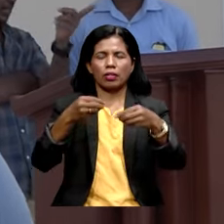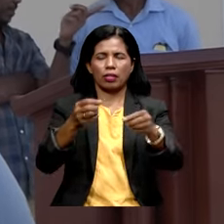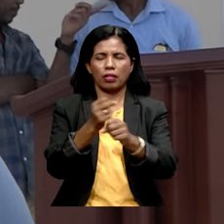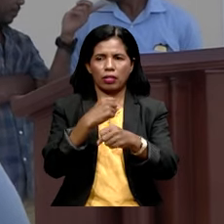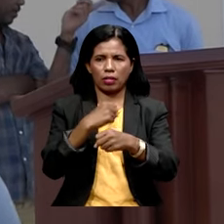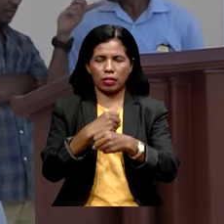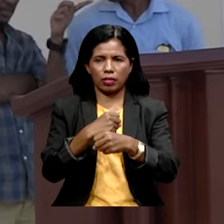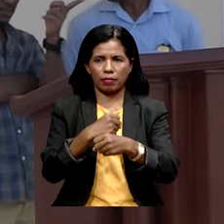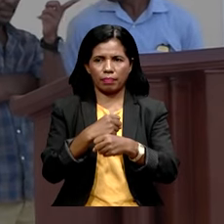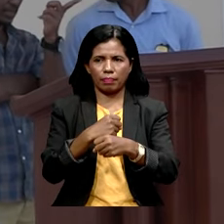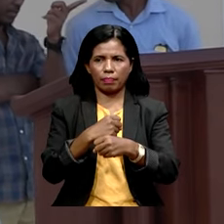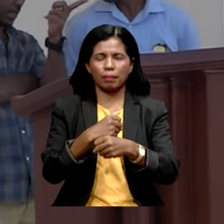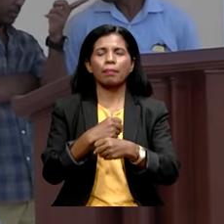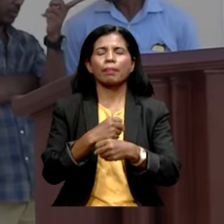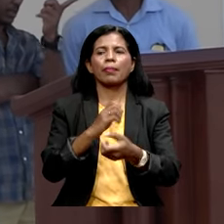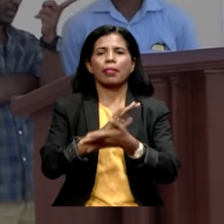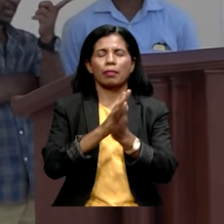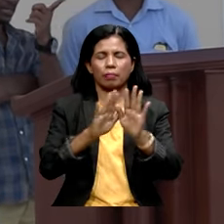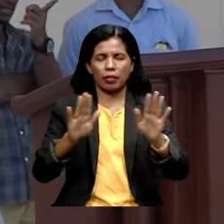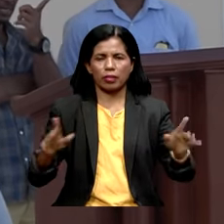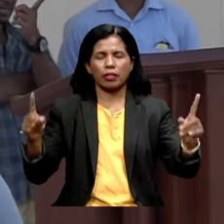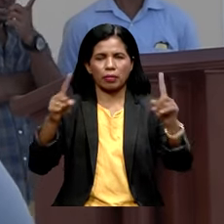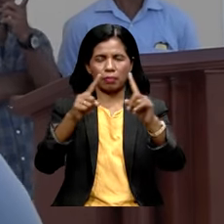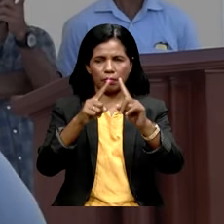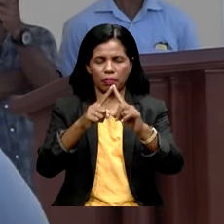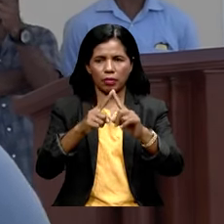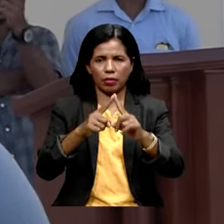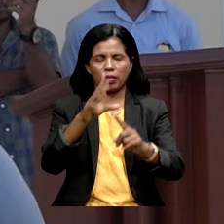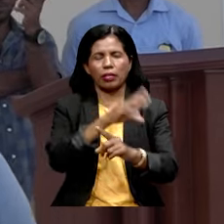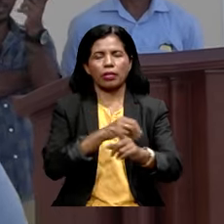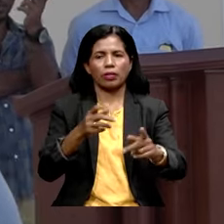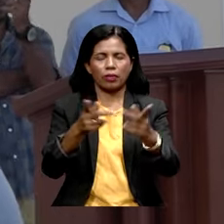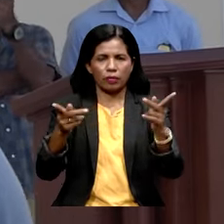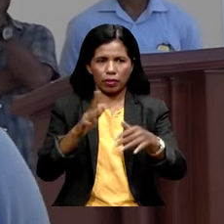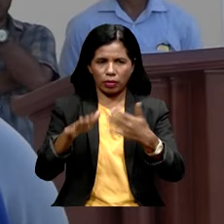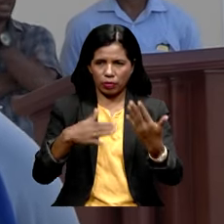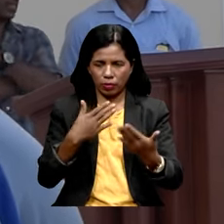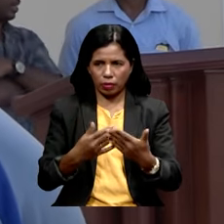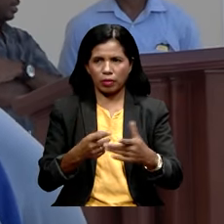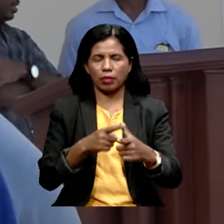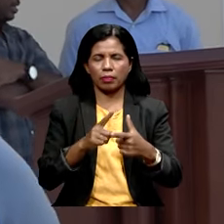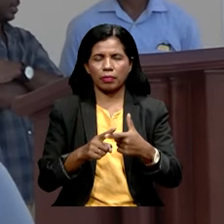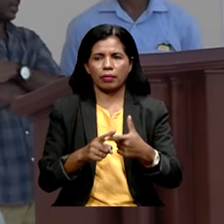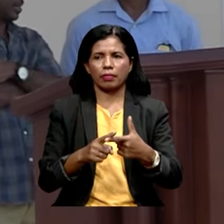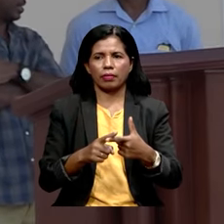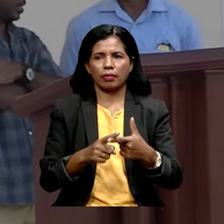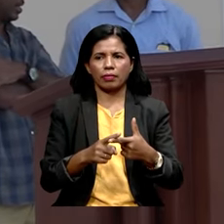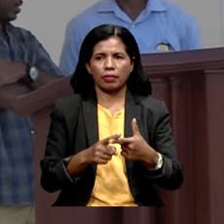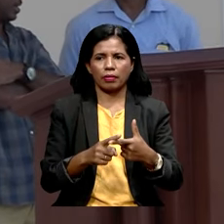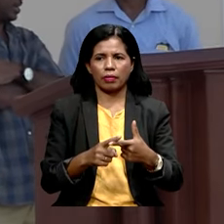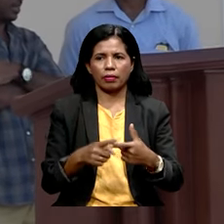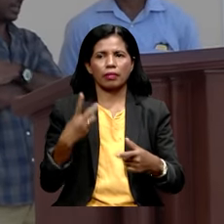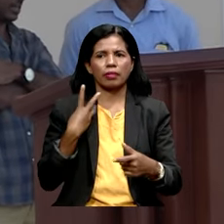preside a benção ba altar, ho sacristia sir hotu, Honune